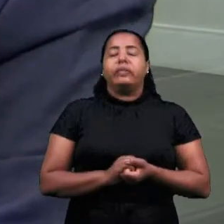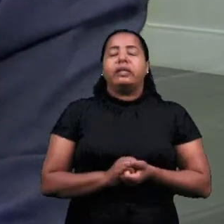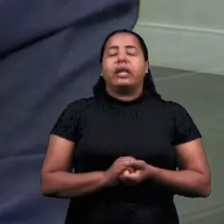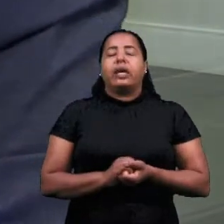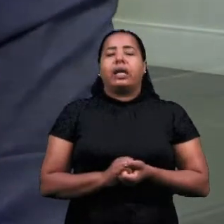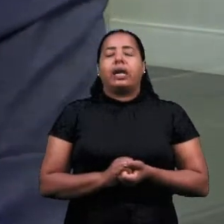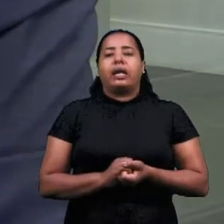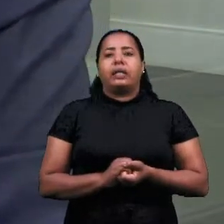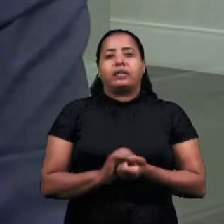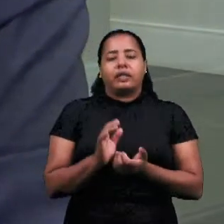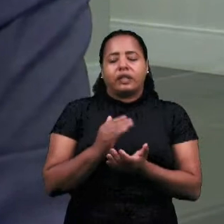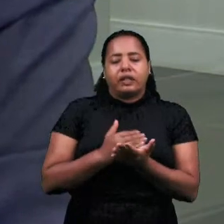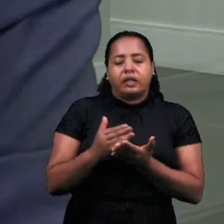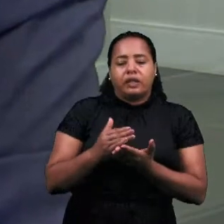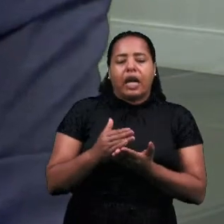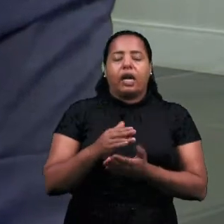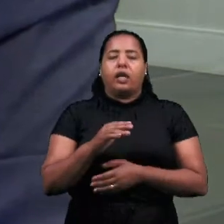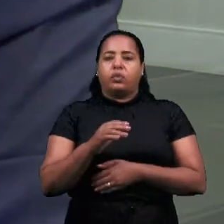deu ainda em